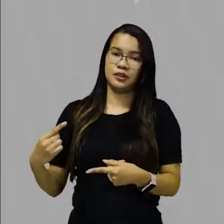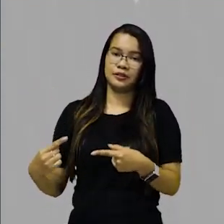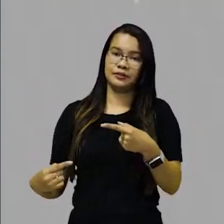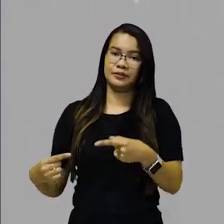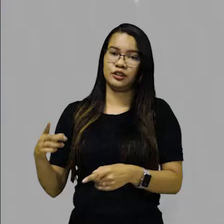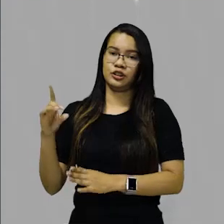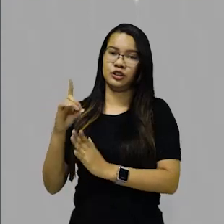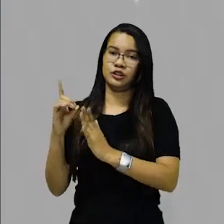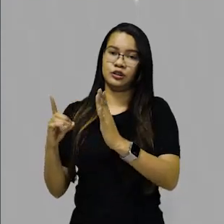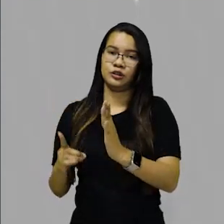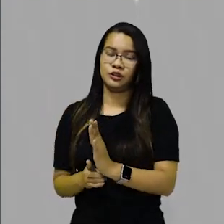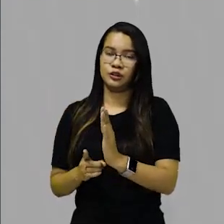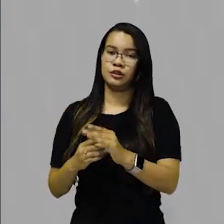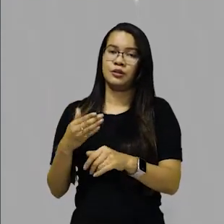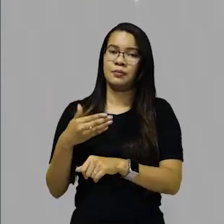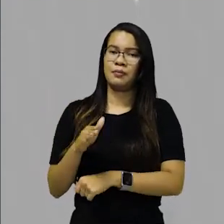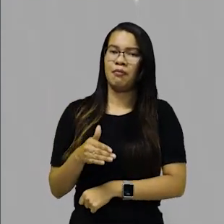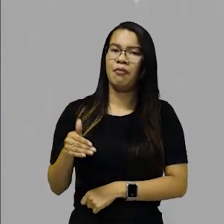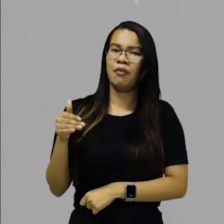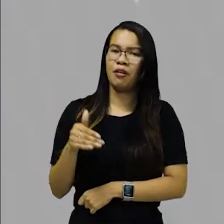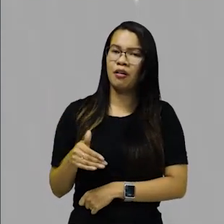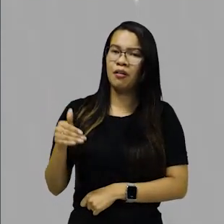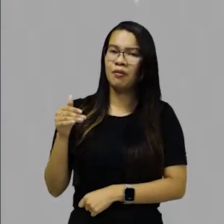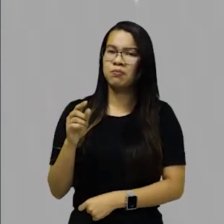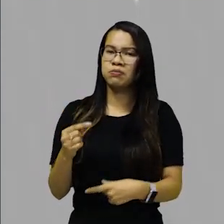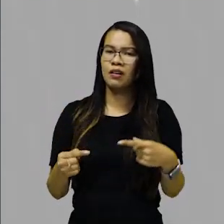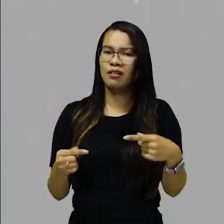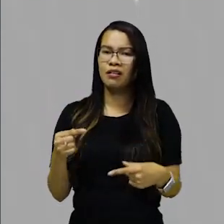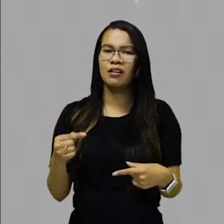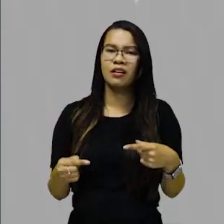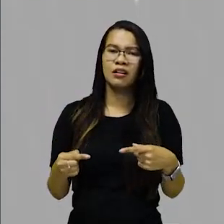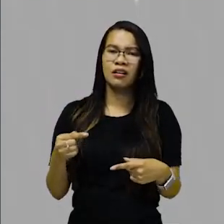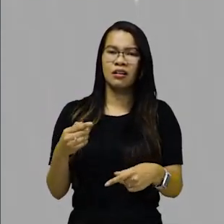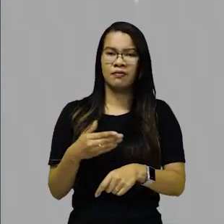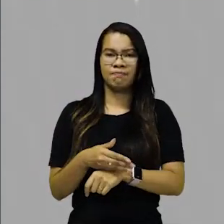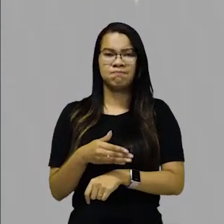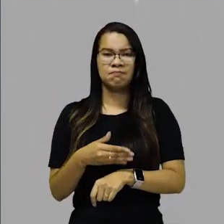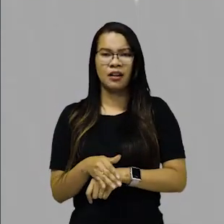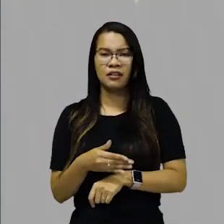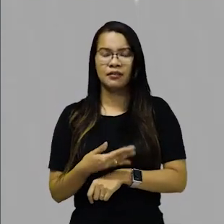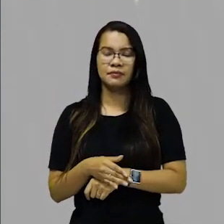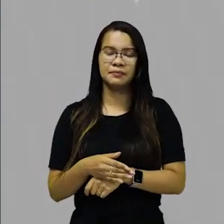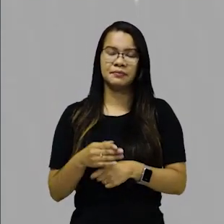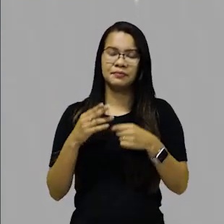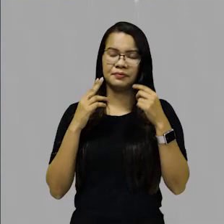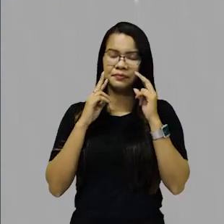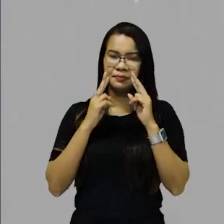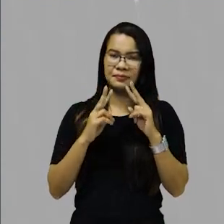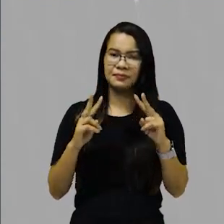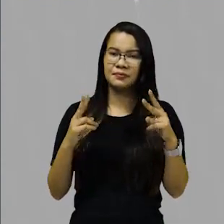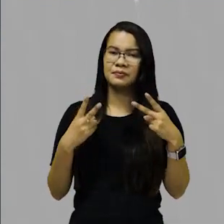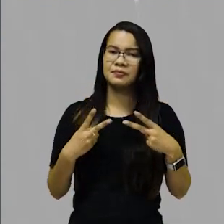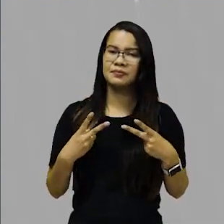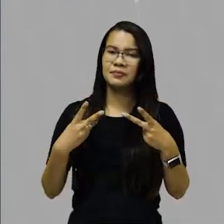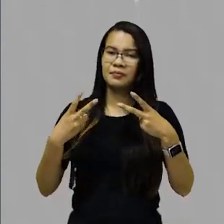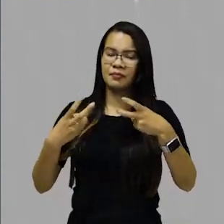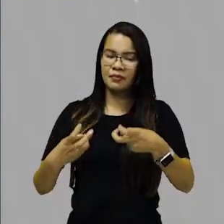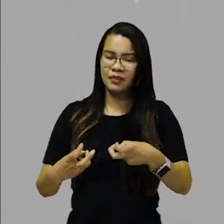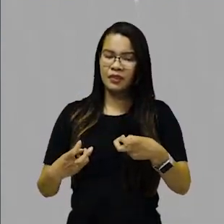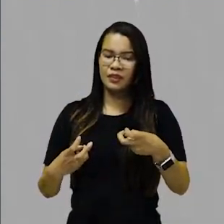direito de participar politicamente. Observe que essas mulheres, como a própria